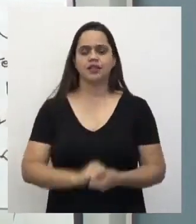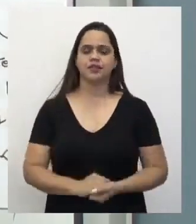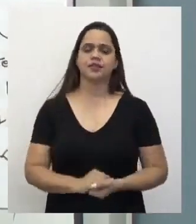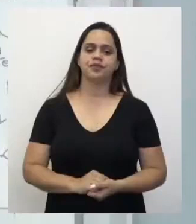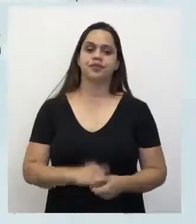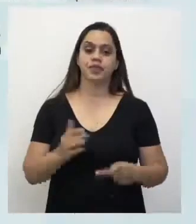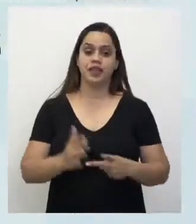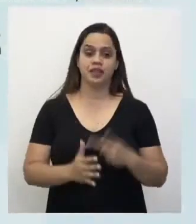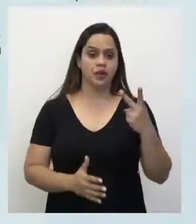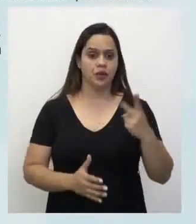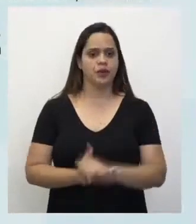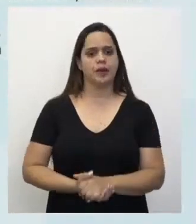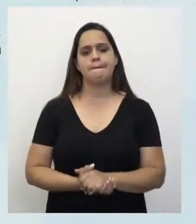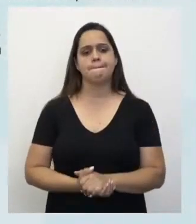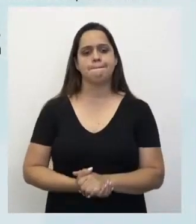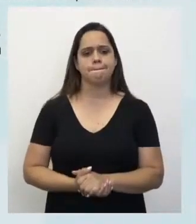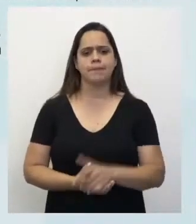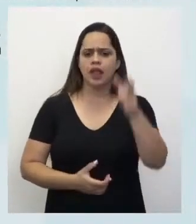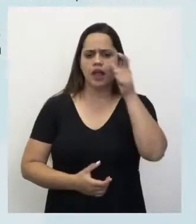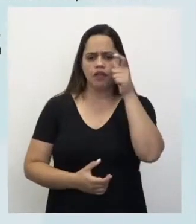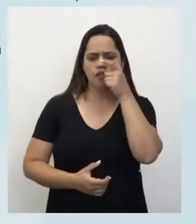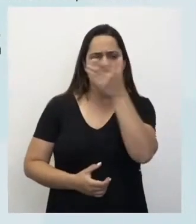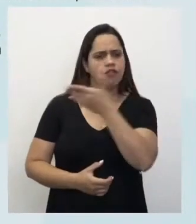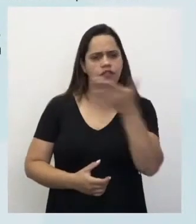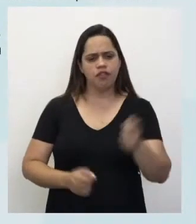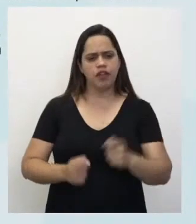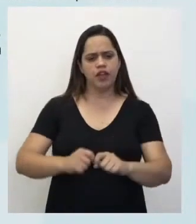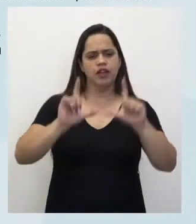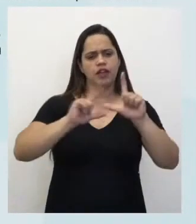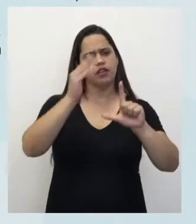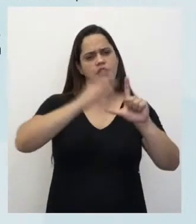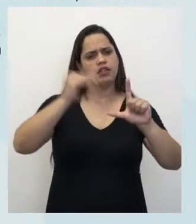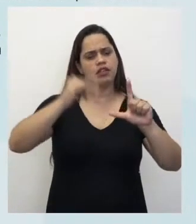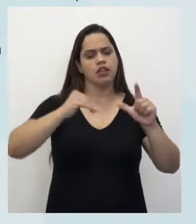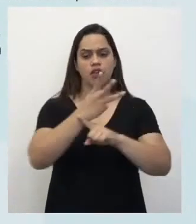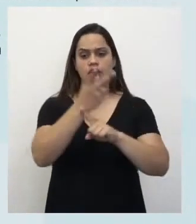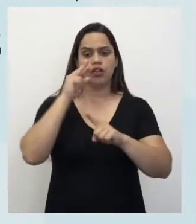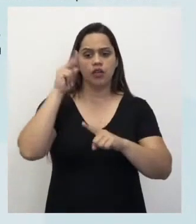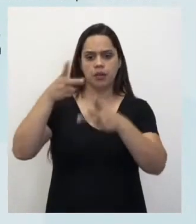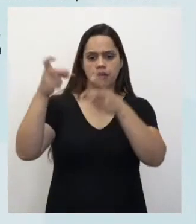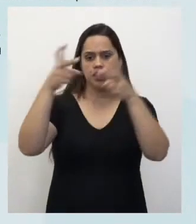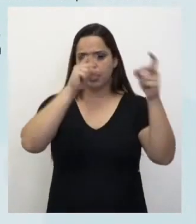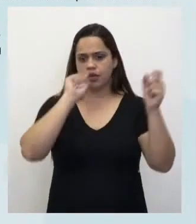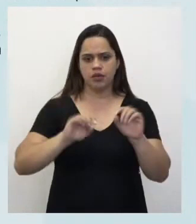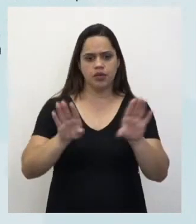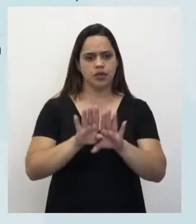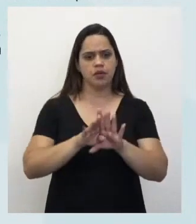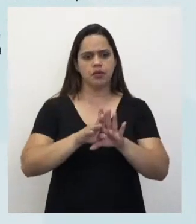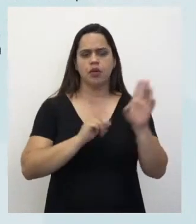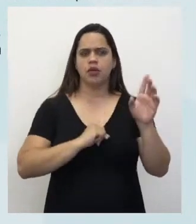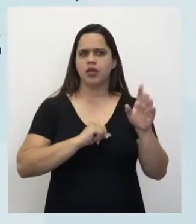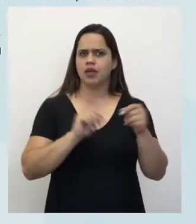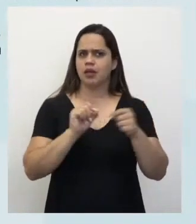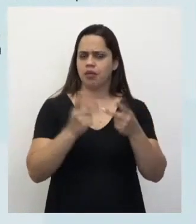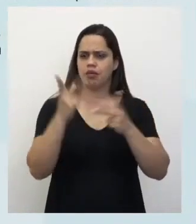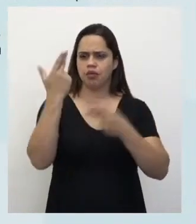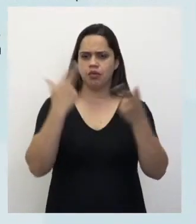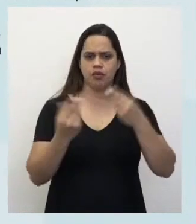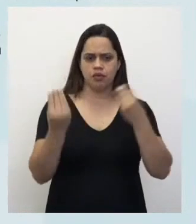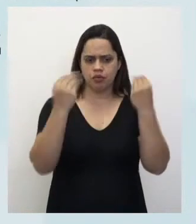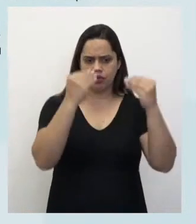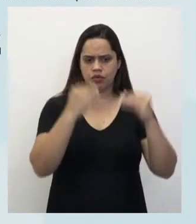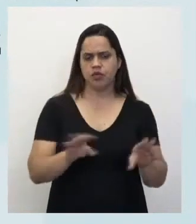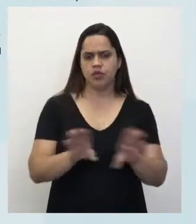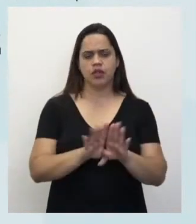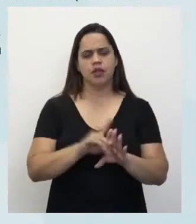só. Ao observarmos obras artísticas nas quais percebemos a incidência de recortes da atualidade, especialmente na adoção